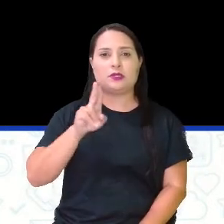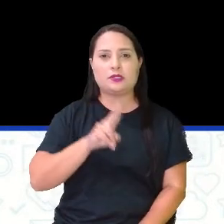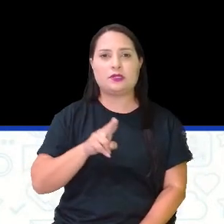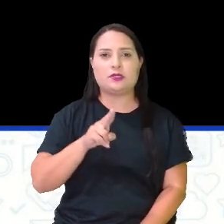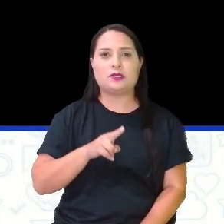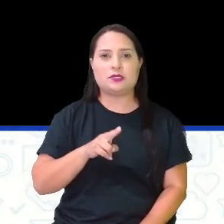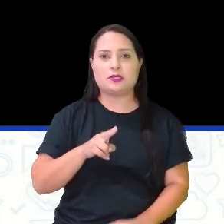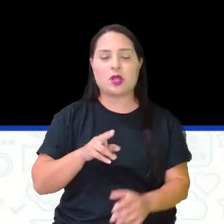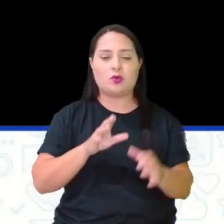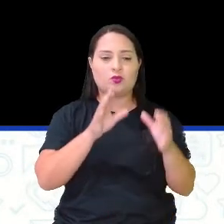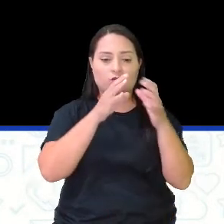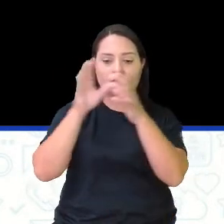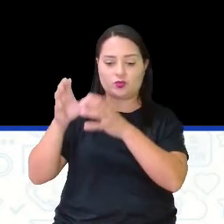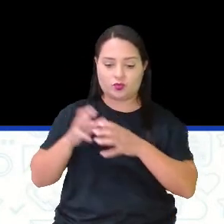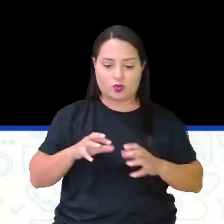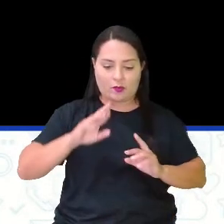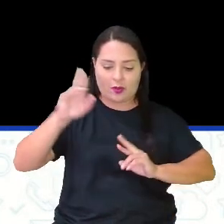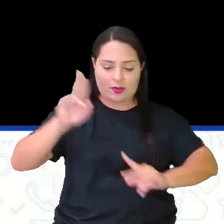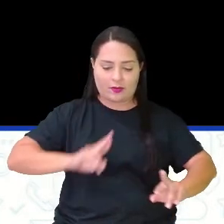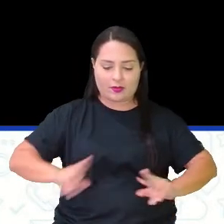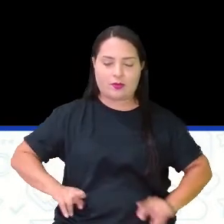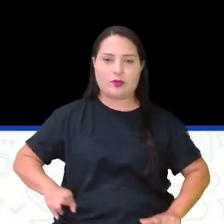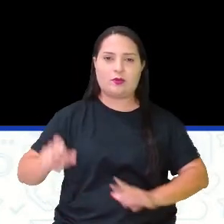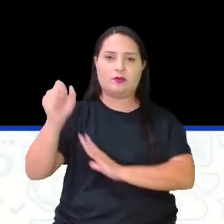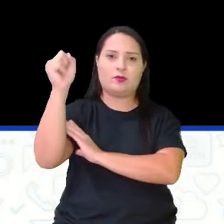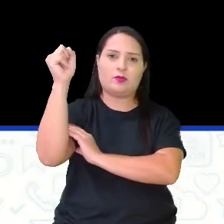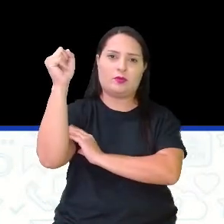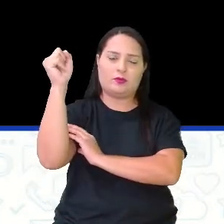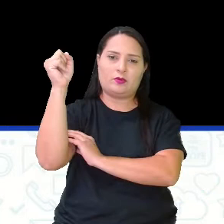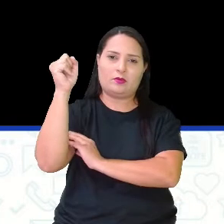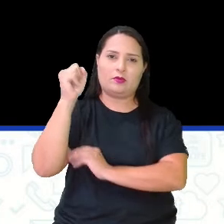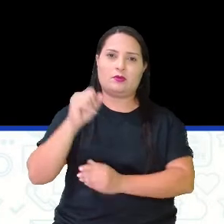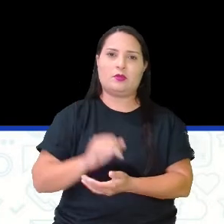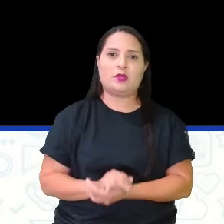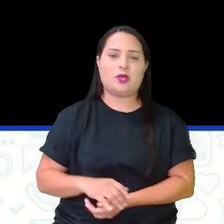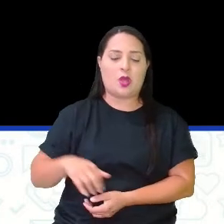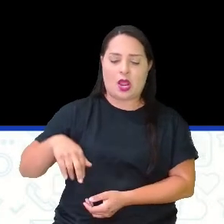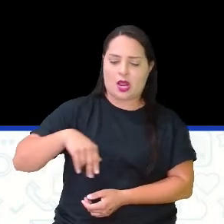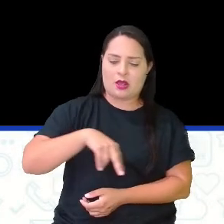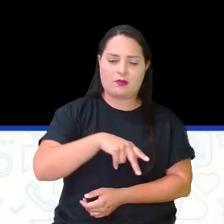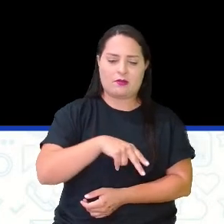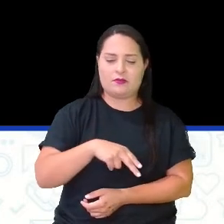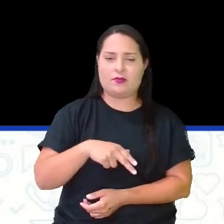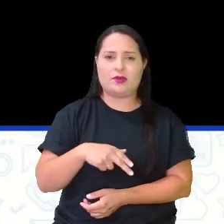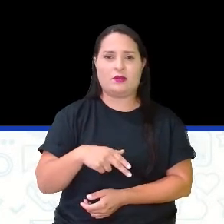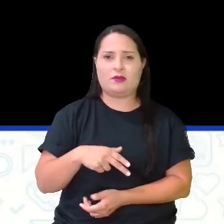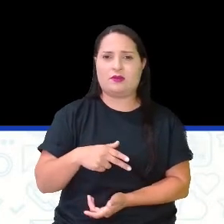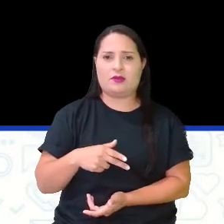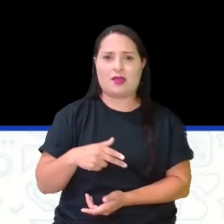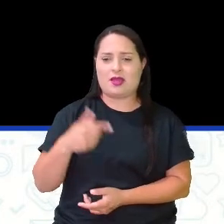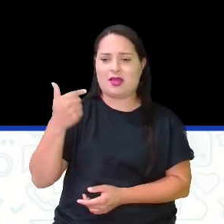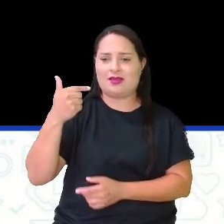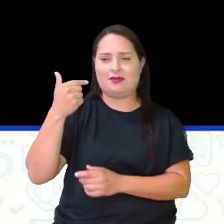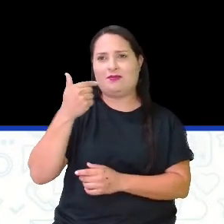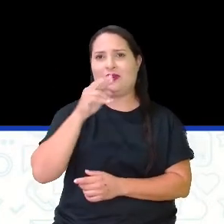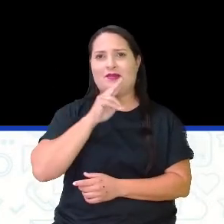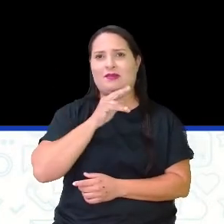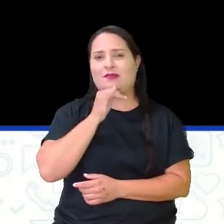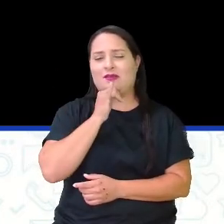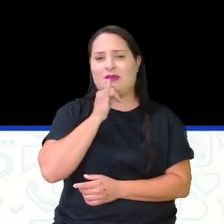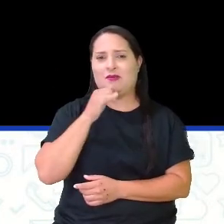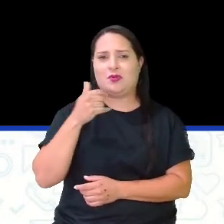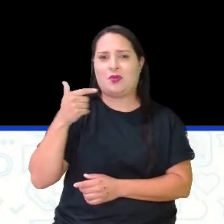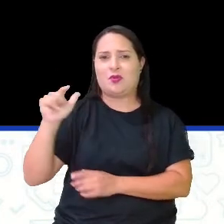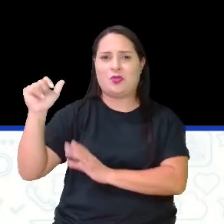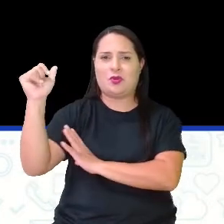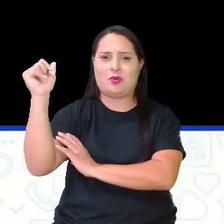grupos musculares. Eu não posso caminhar sem usar uma parte do meu corpo, né? É impossível. Porque ali, como é que eu vou? Só se